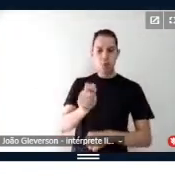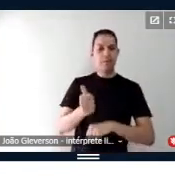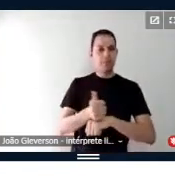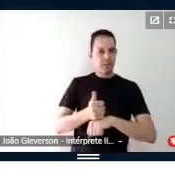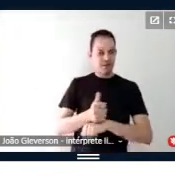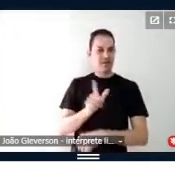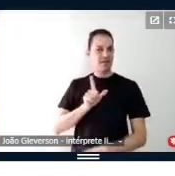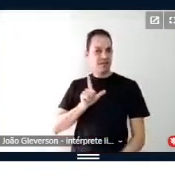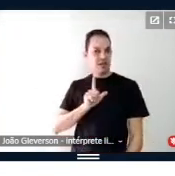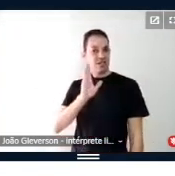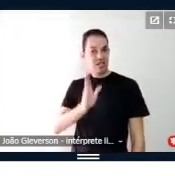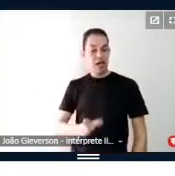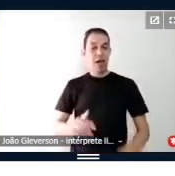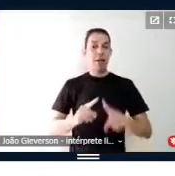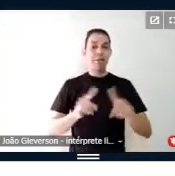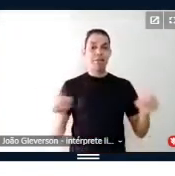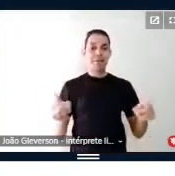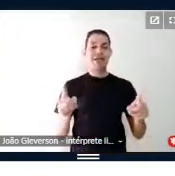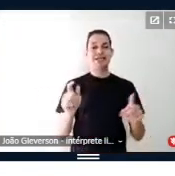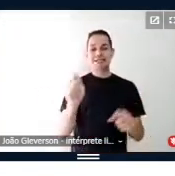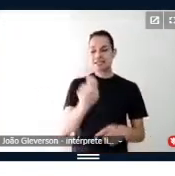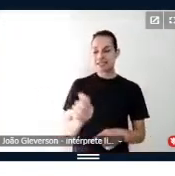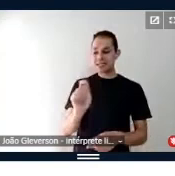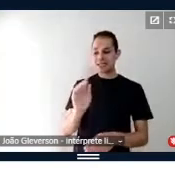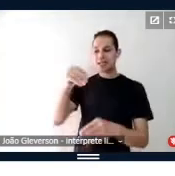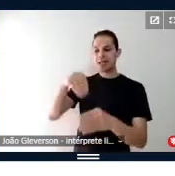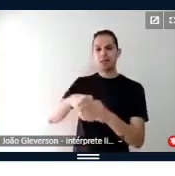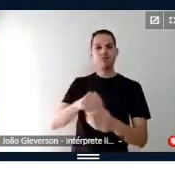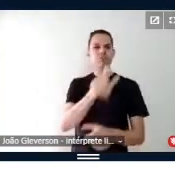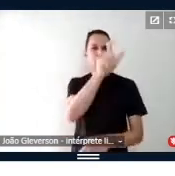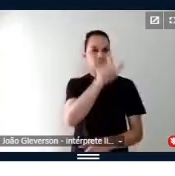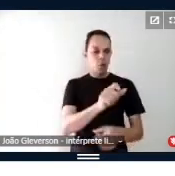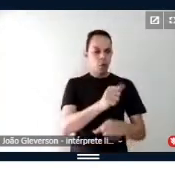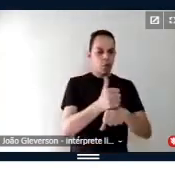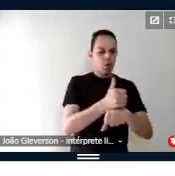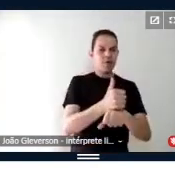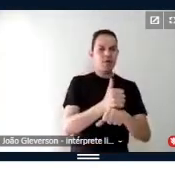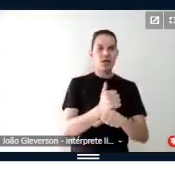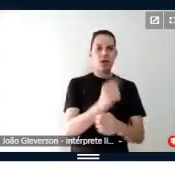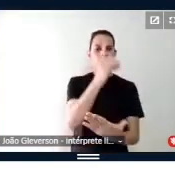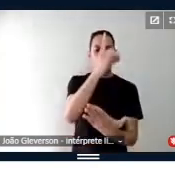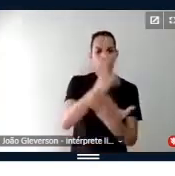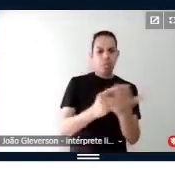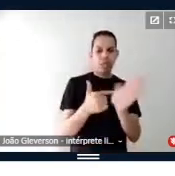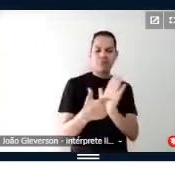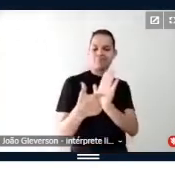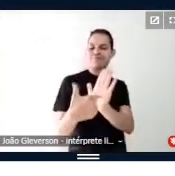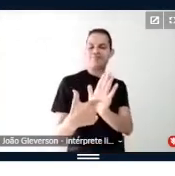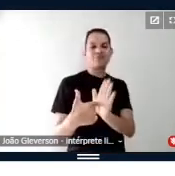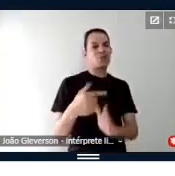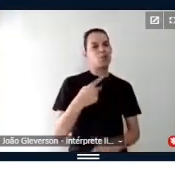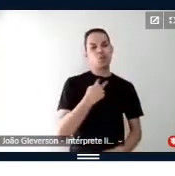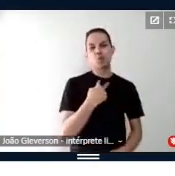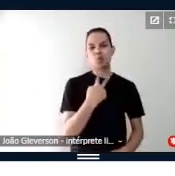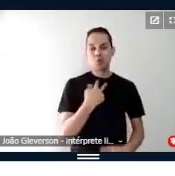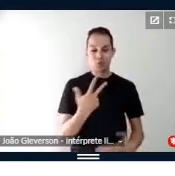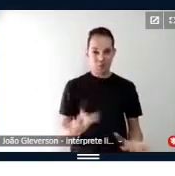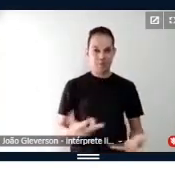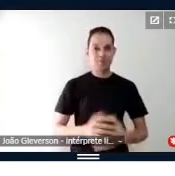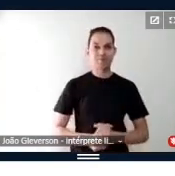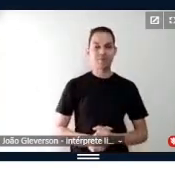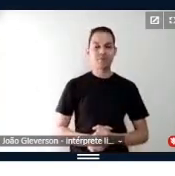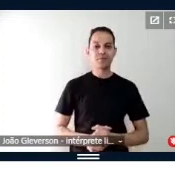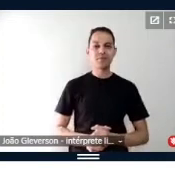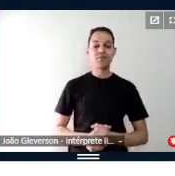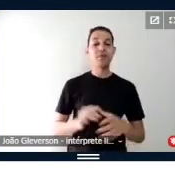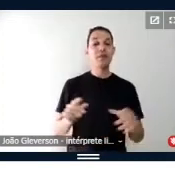mas não há nenhuma menção ali de que o profissional possa apresentar uma declaração, por exemplo, da associação, e